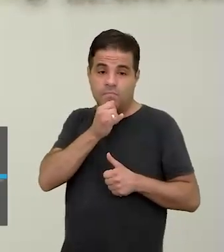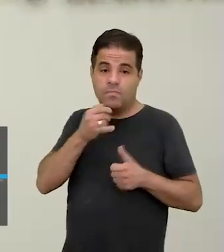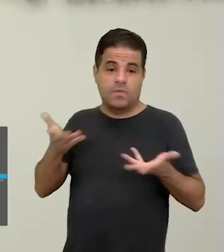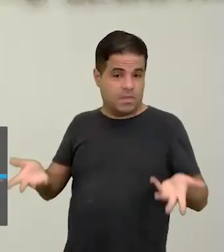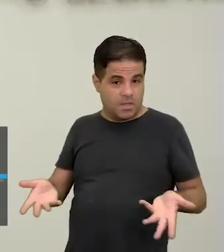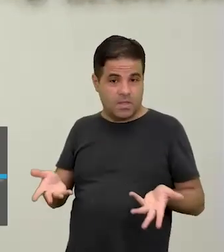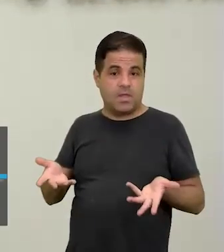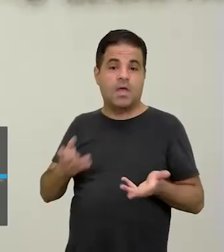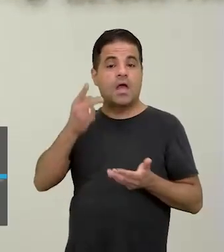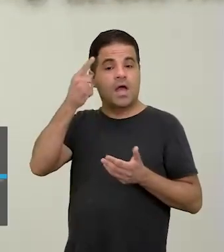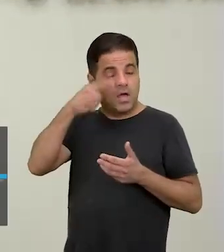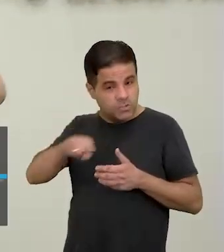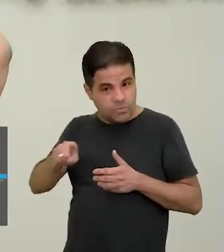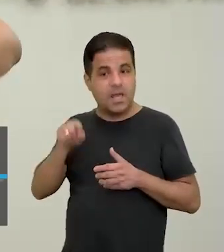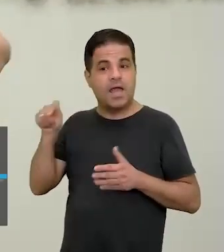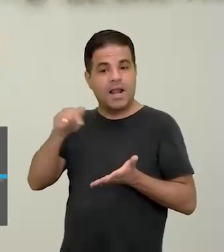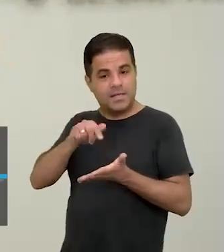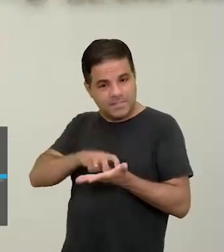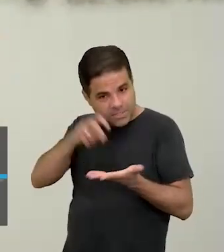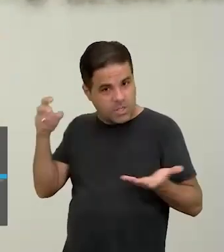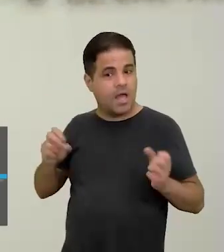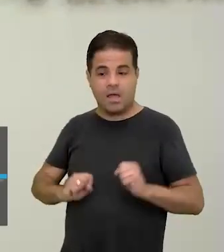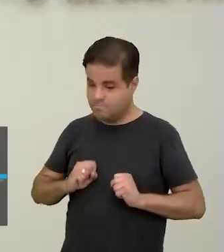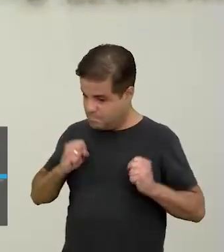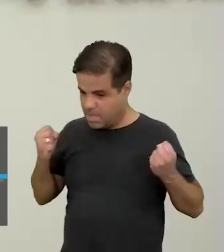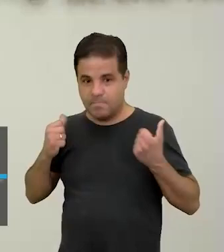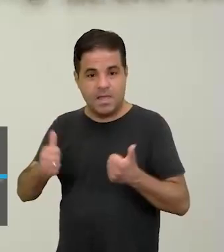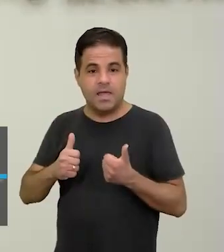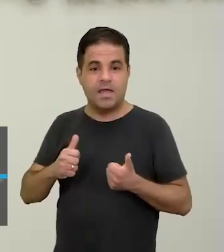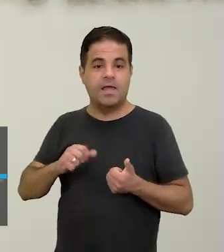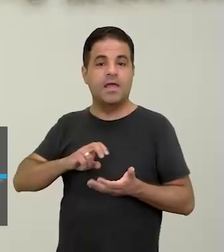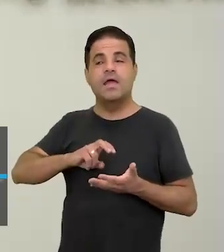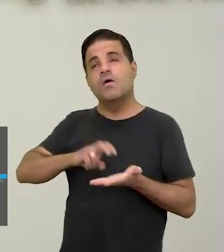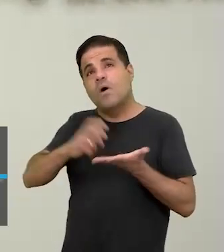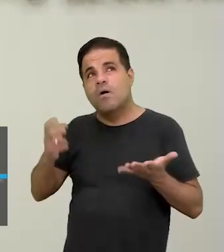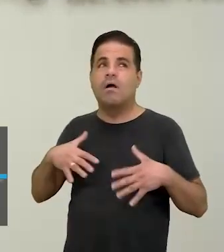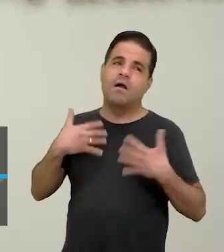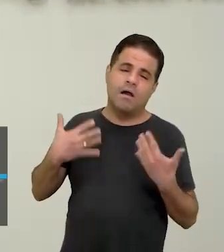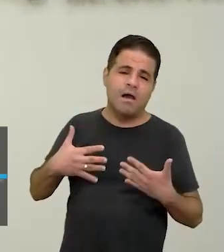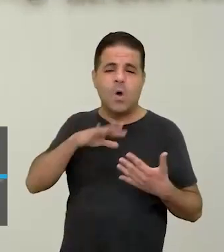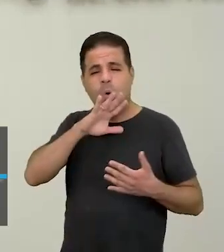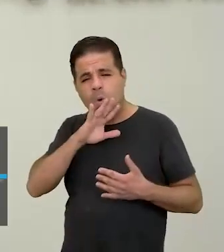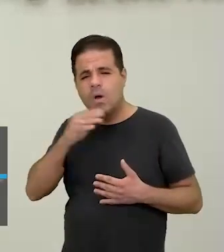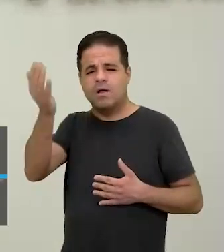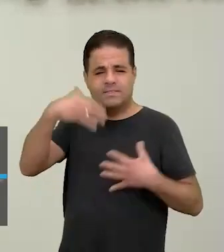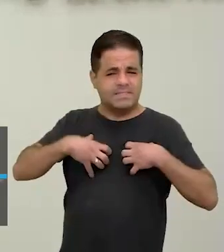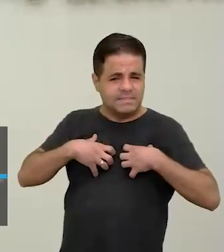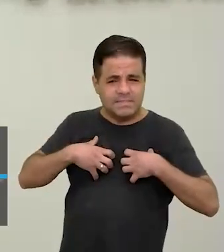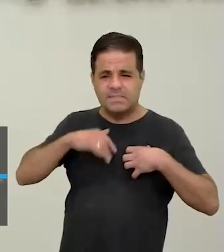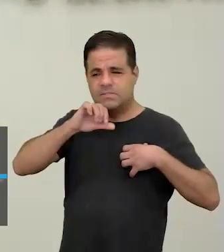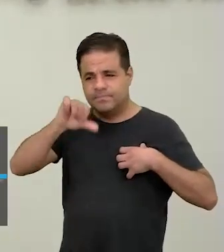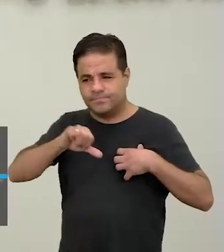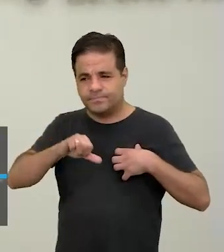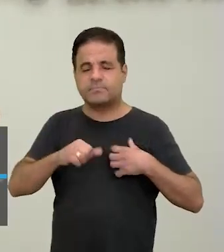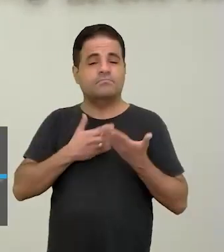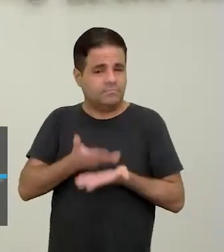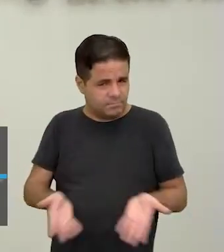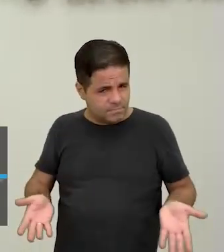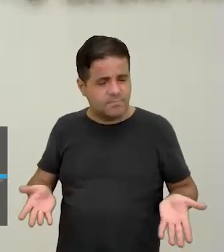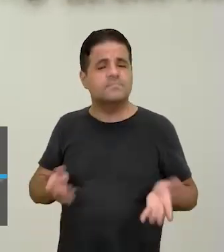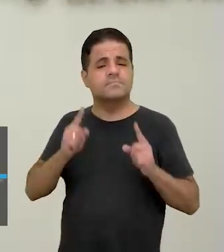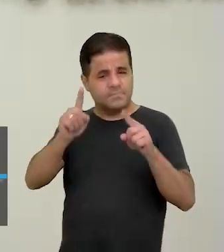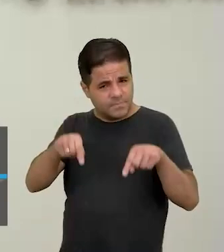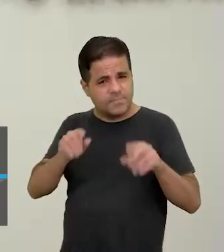com a Juliana. Porque a Juliana acorda às 7 horas da manhã no pique. Eu acordo morrendo. Então, a gente já estabeleceu na nossa convivência